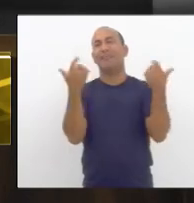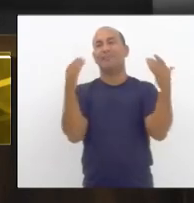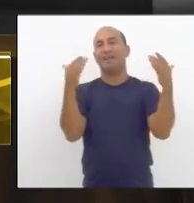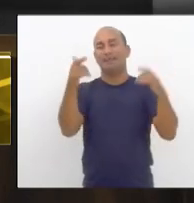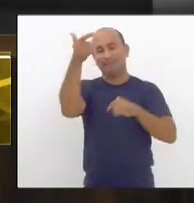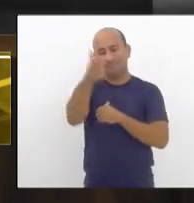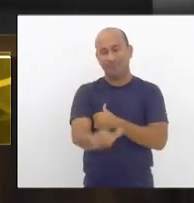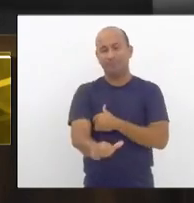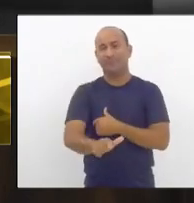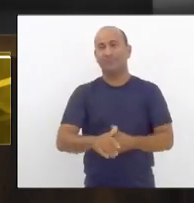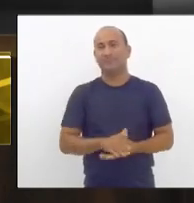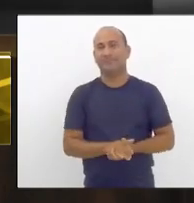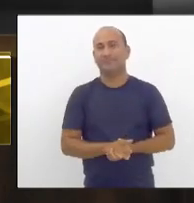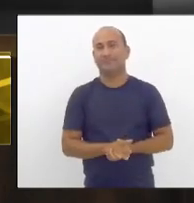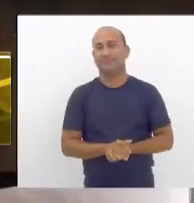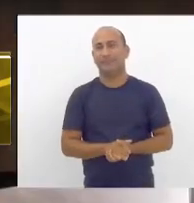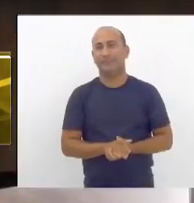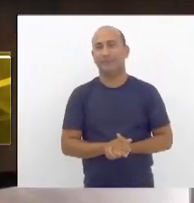vez